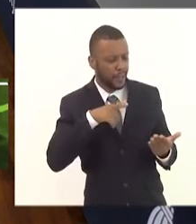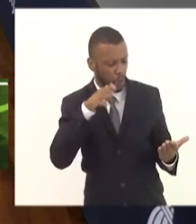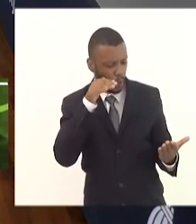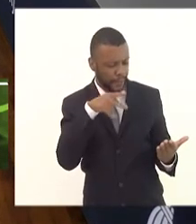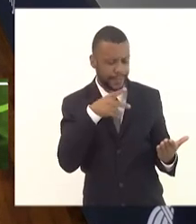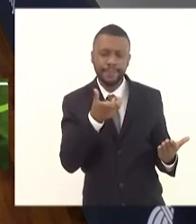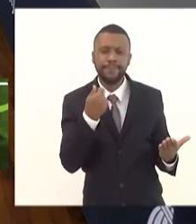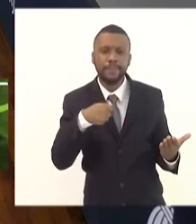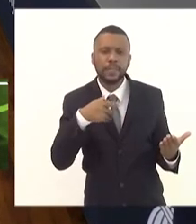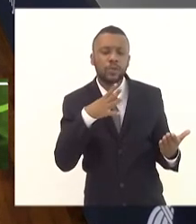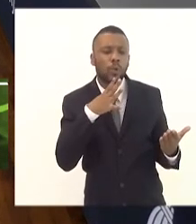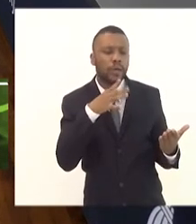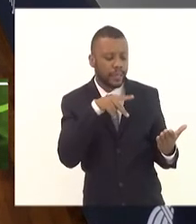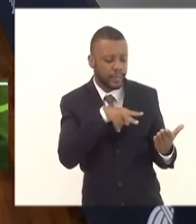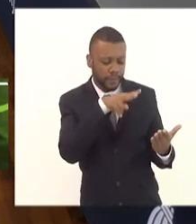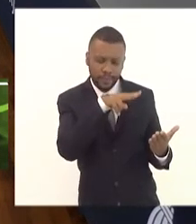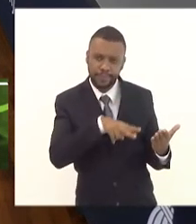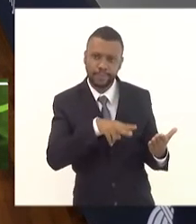conhecer.